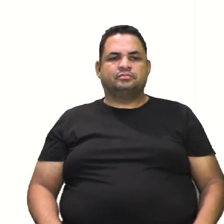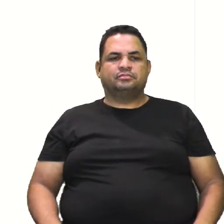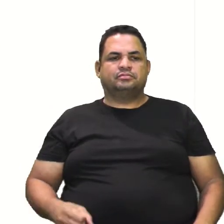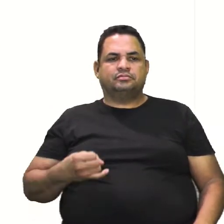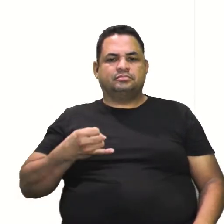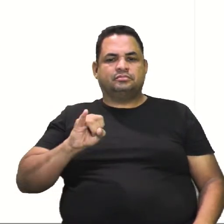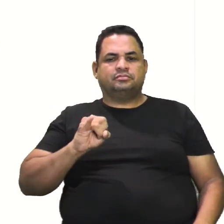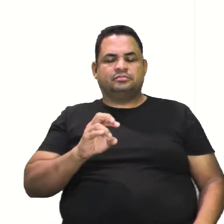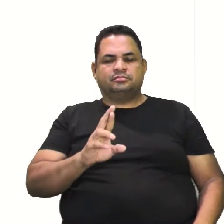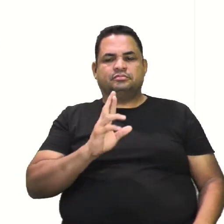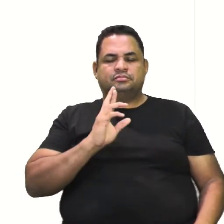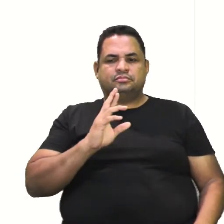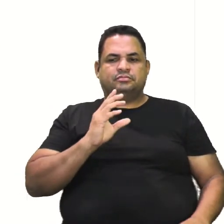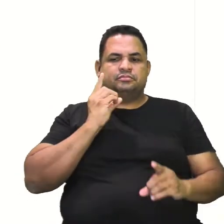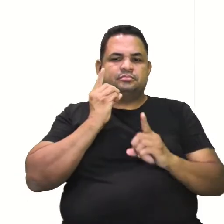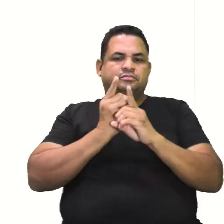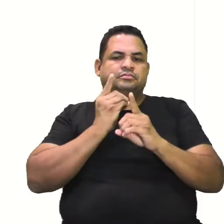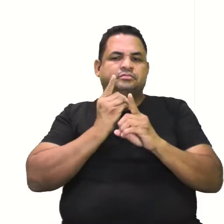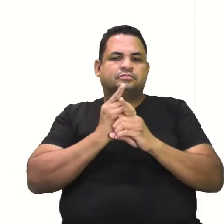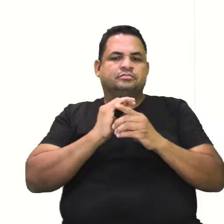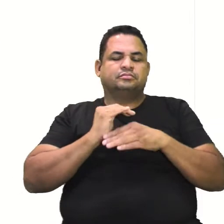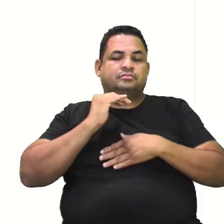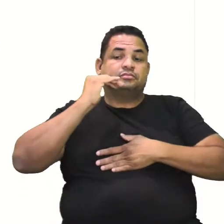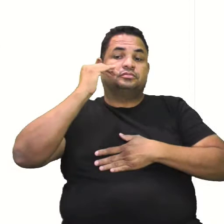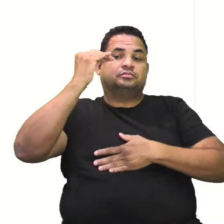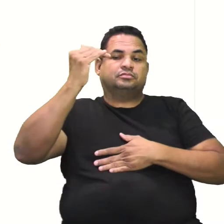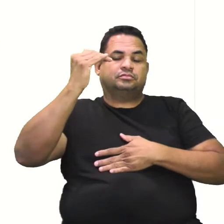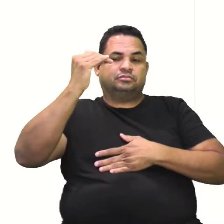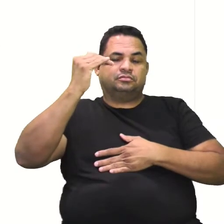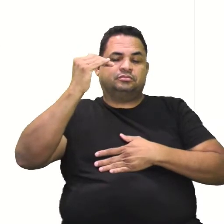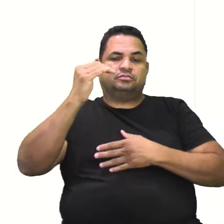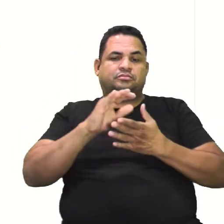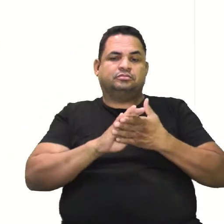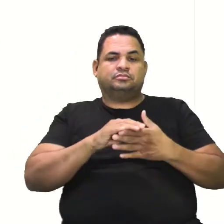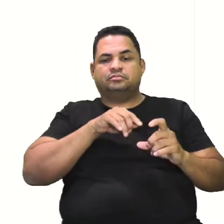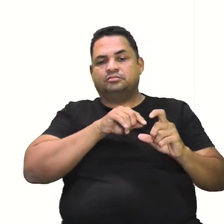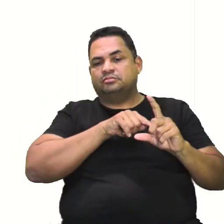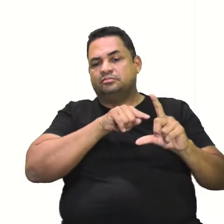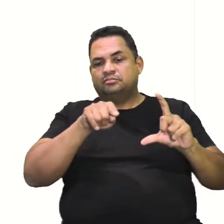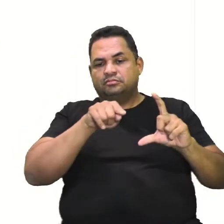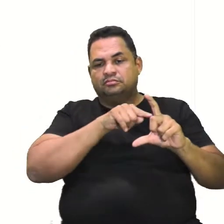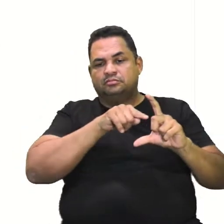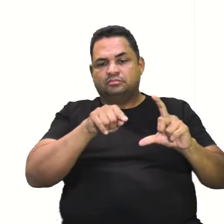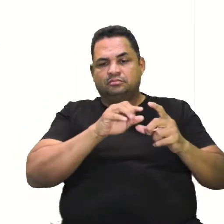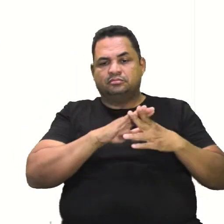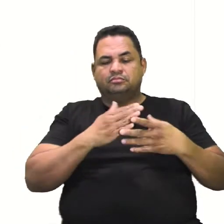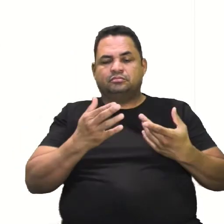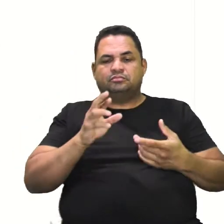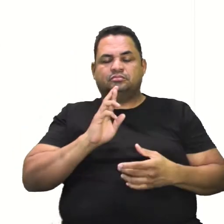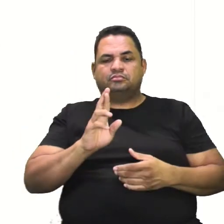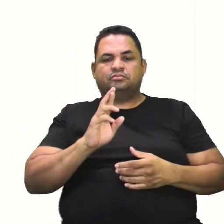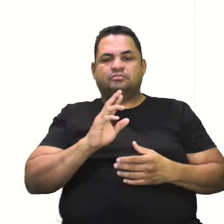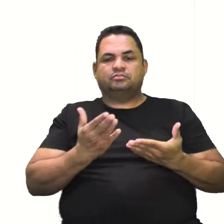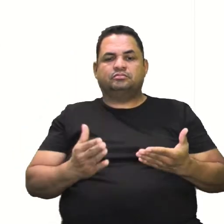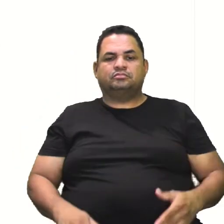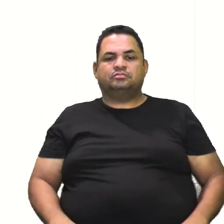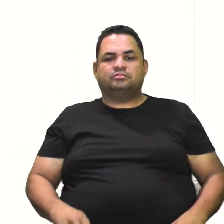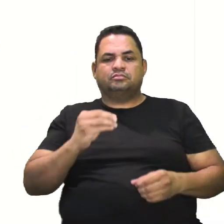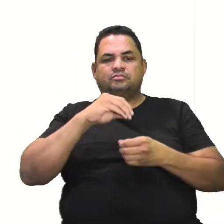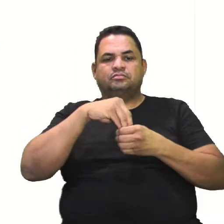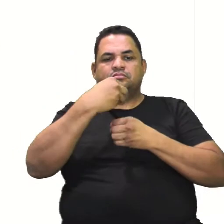apresentou. Se esse resultado que eu encontrei for maior do que o raio, significa que essa reta